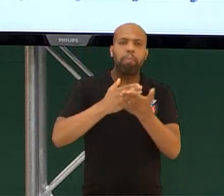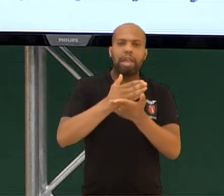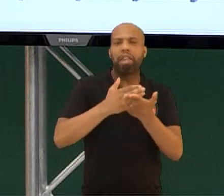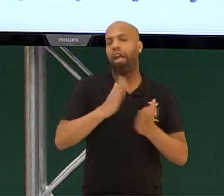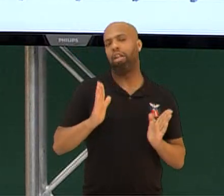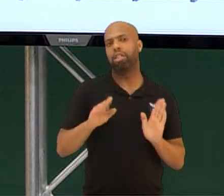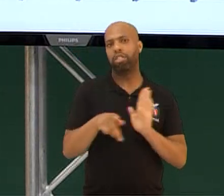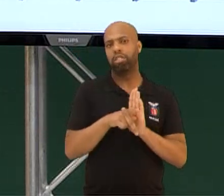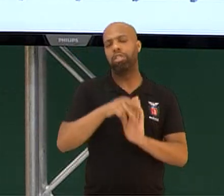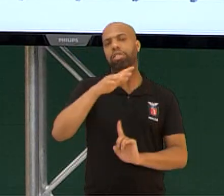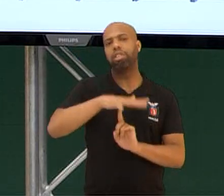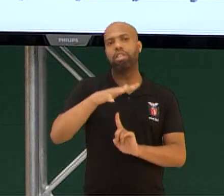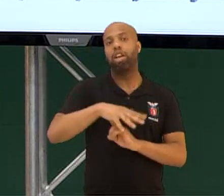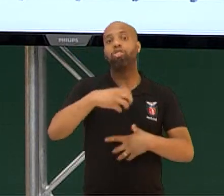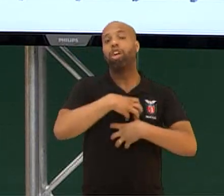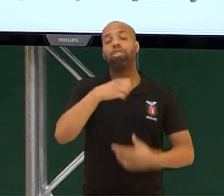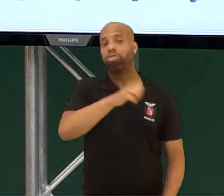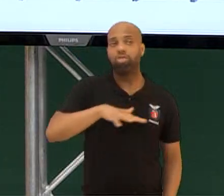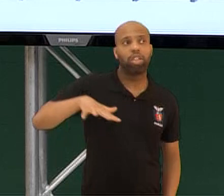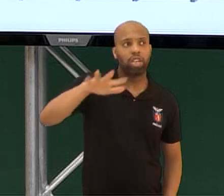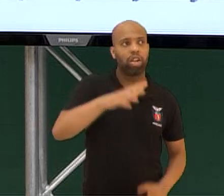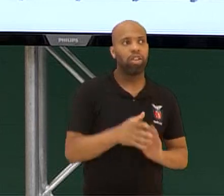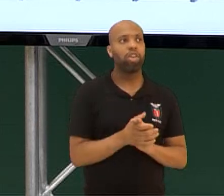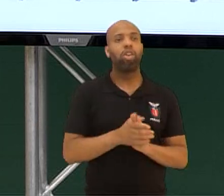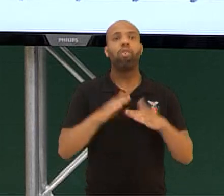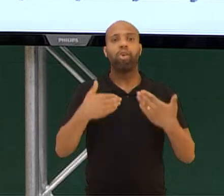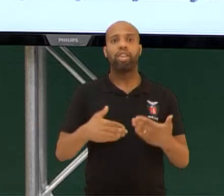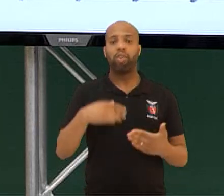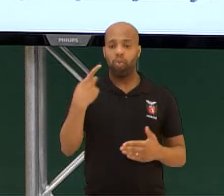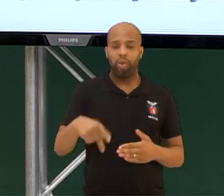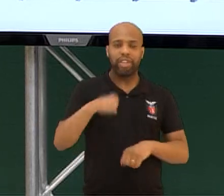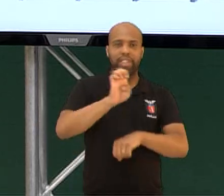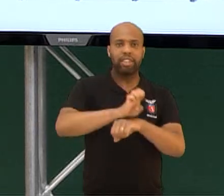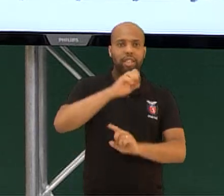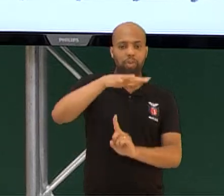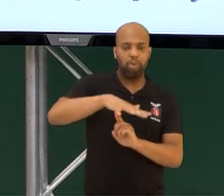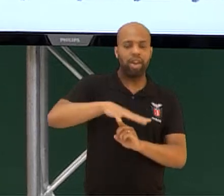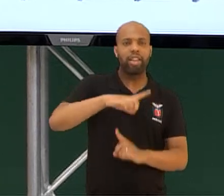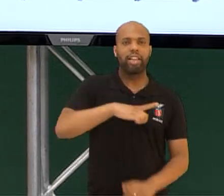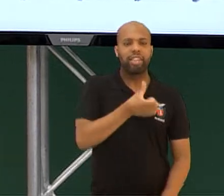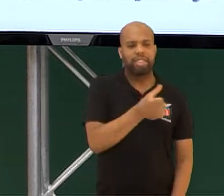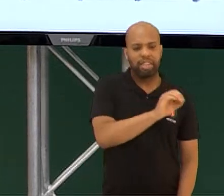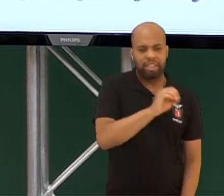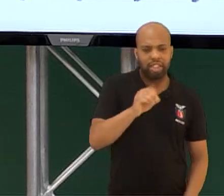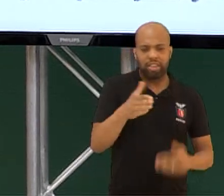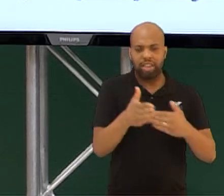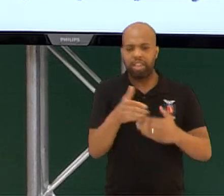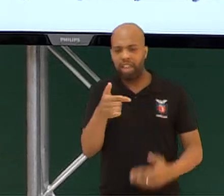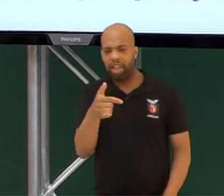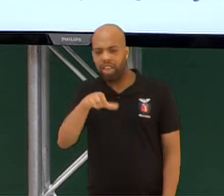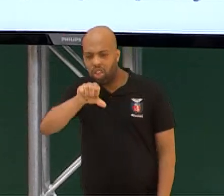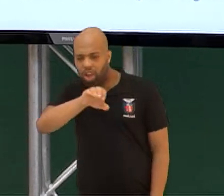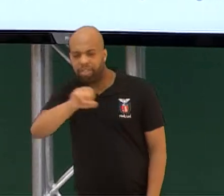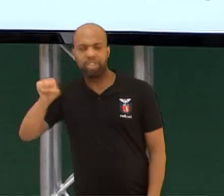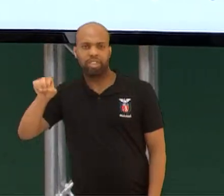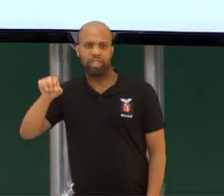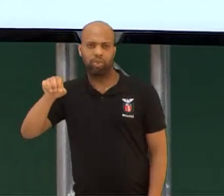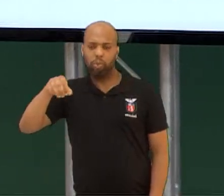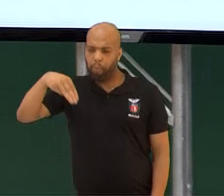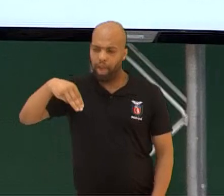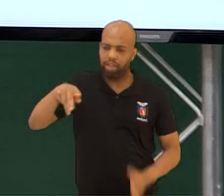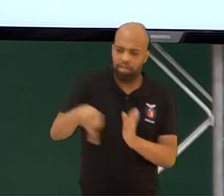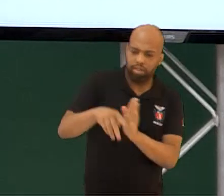aí de geografia. Então, a resposta lá, o estado, o território paranaense, ele está entre 600 e 900 metros, aí a questão da nossa altitude.